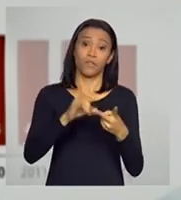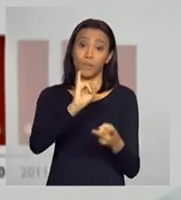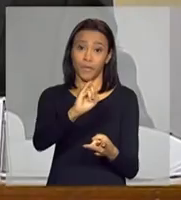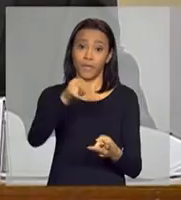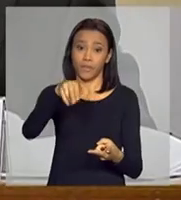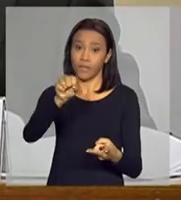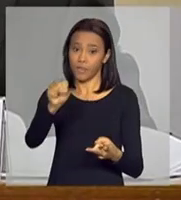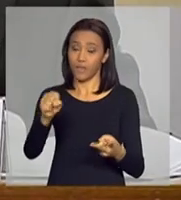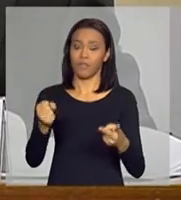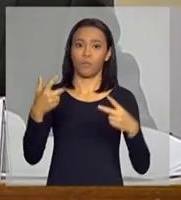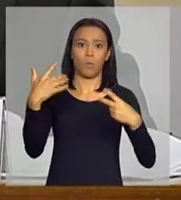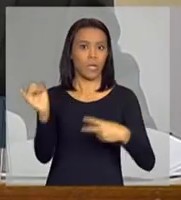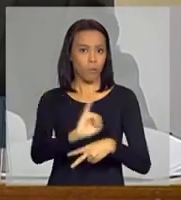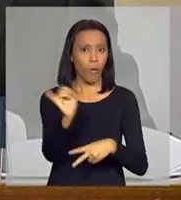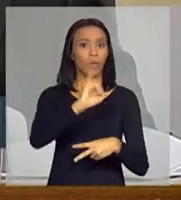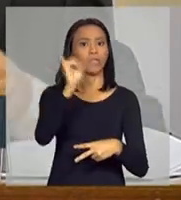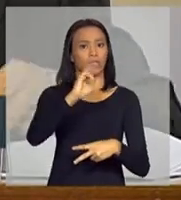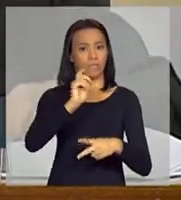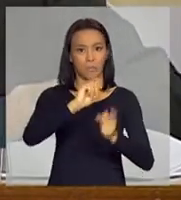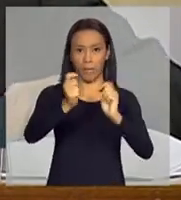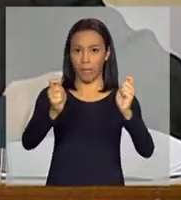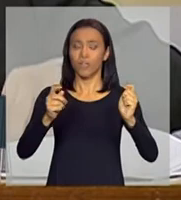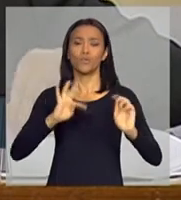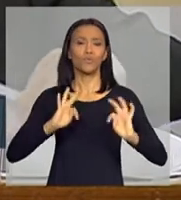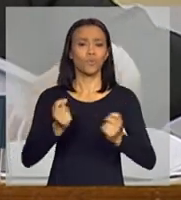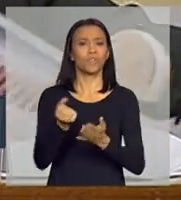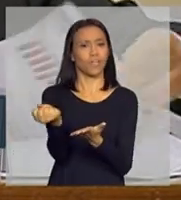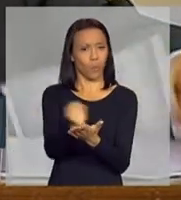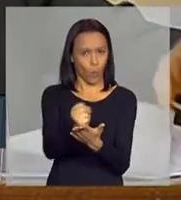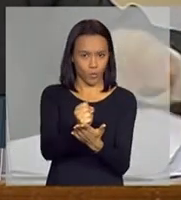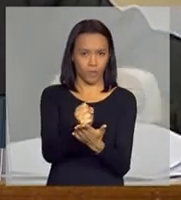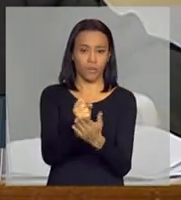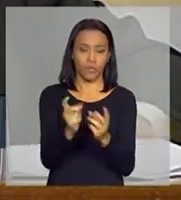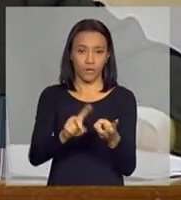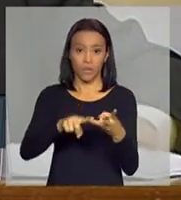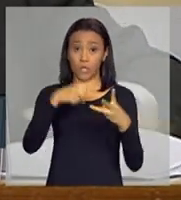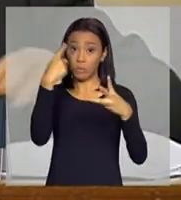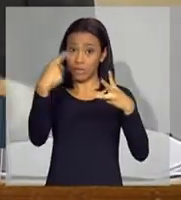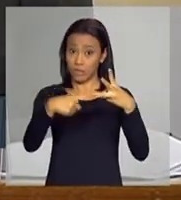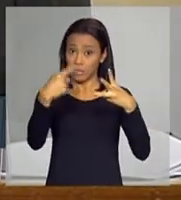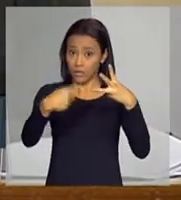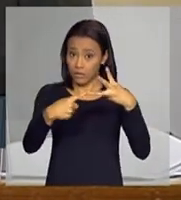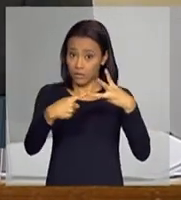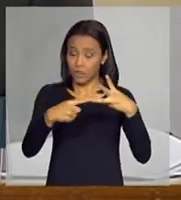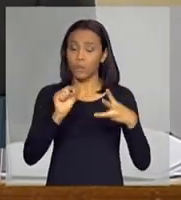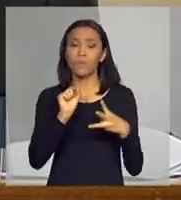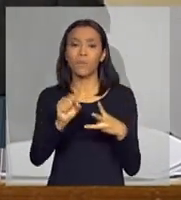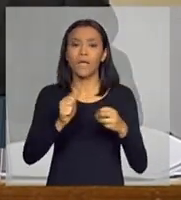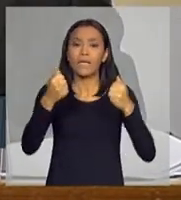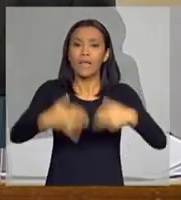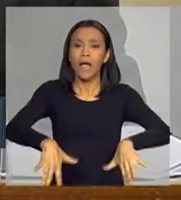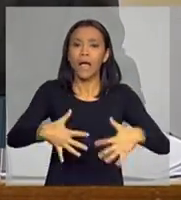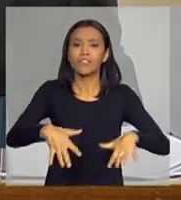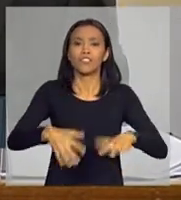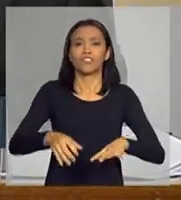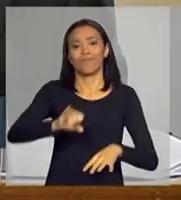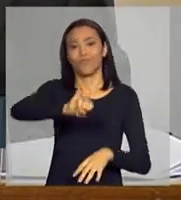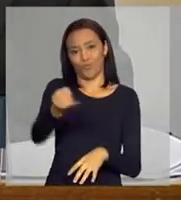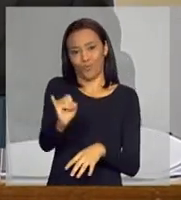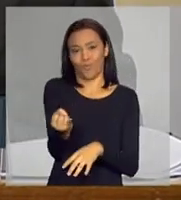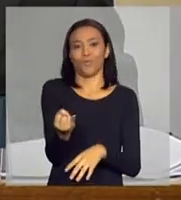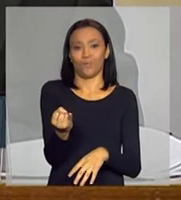aqui são dois gasto importantes que estão totalmente sob controle o terceiro é o gasto com juros